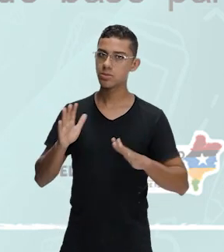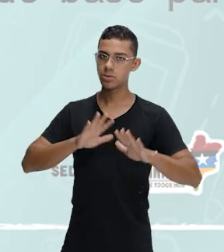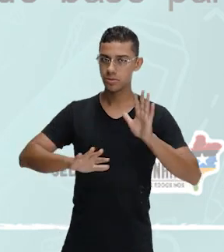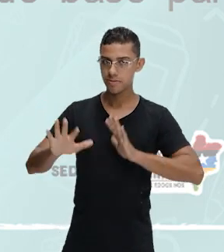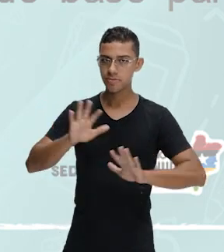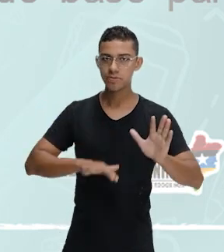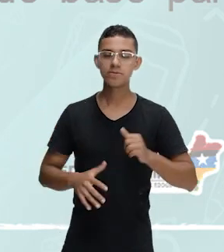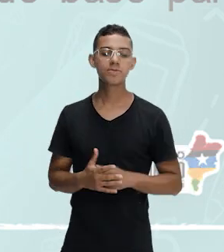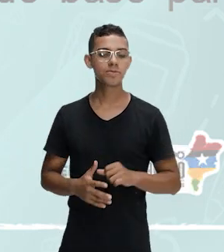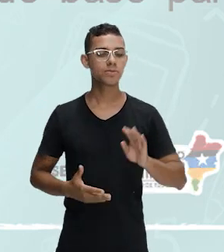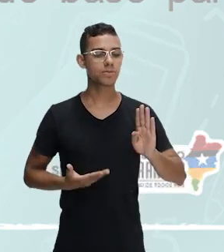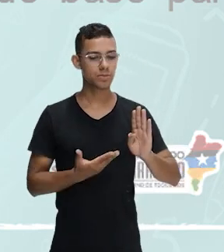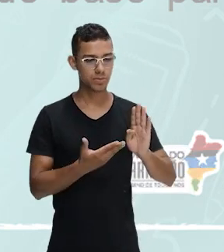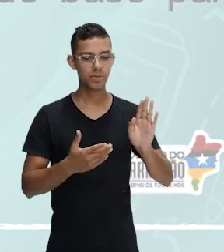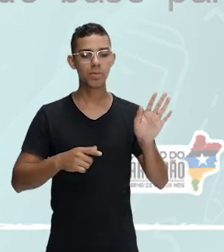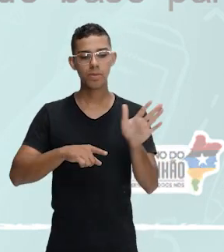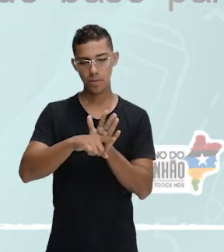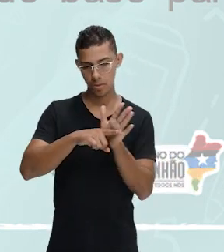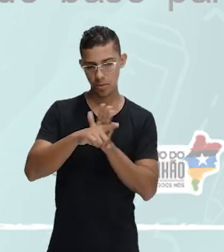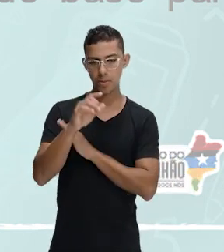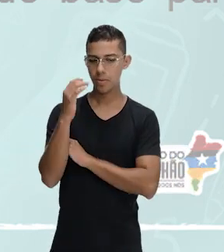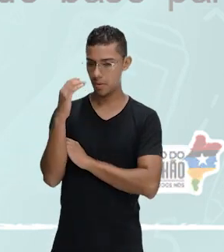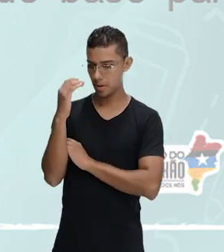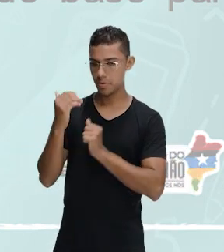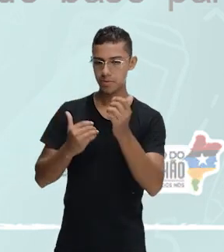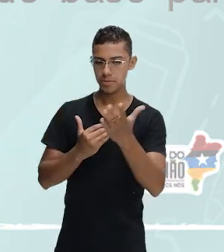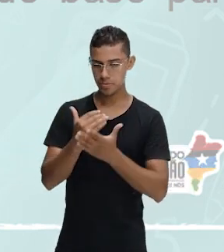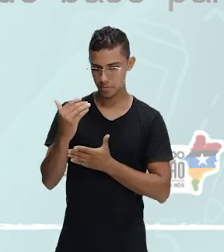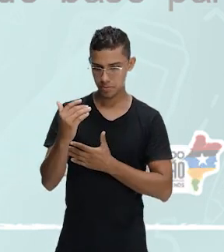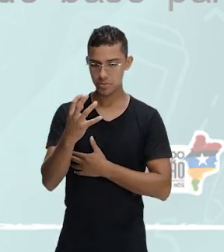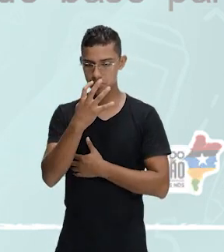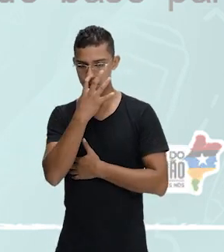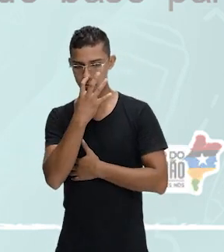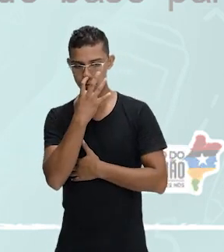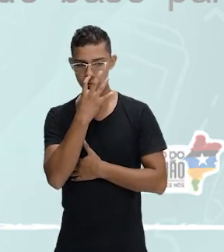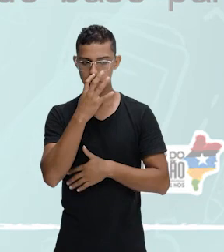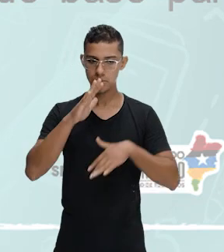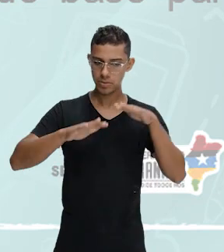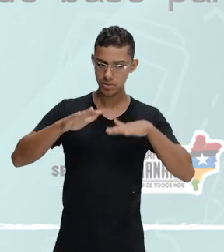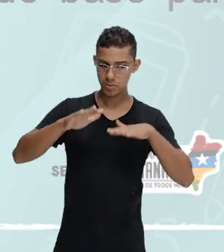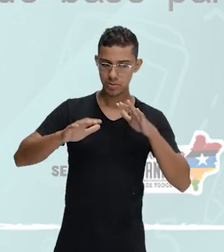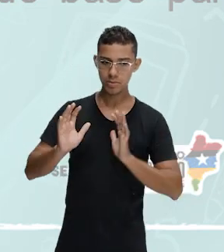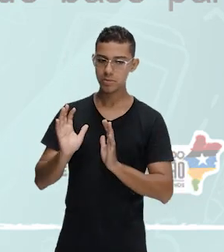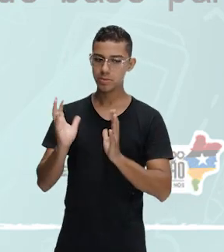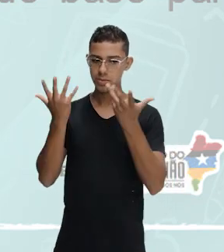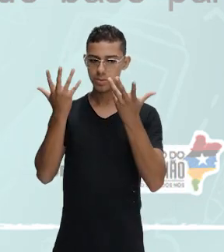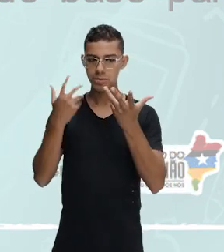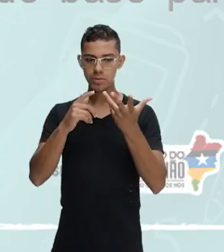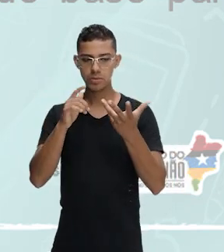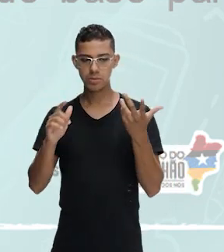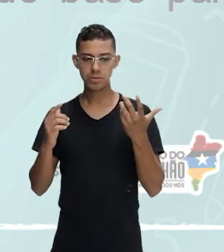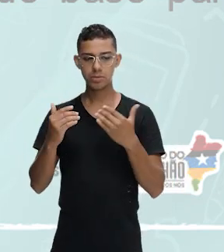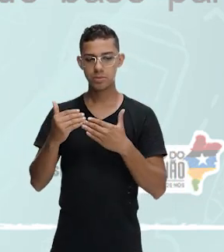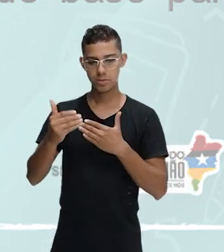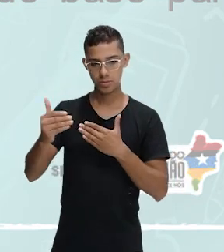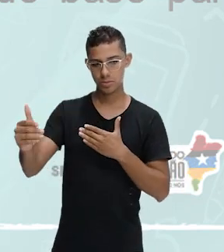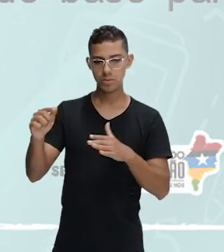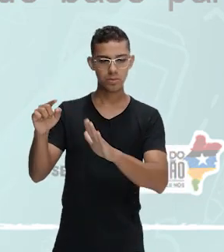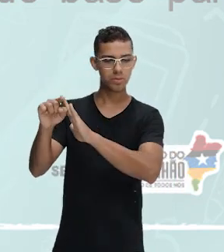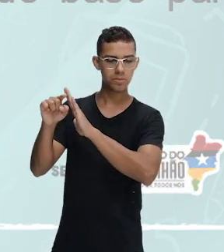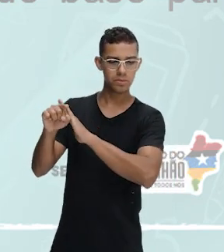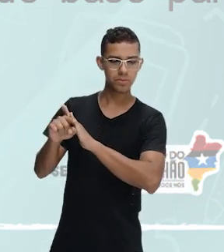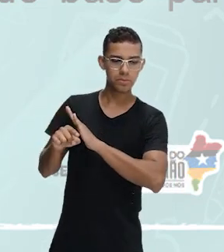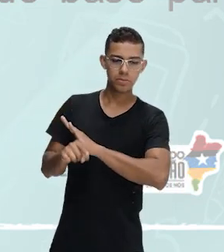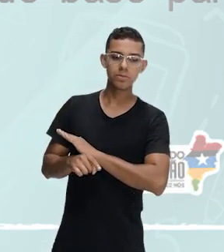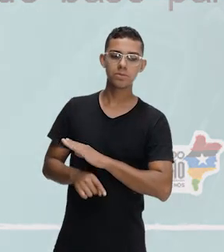Letra B. Uma pesquisa científica inicia-se a partir da observação de determinado fenômeno, seguido de questionamentos. A letra B